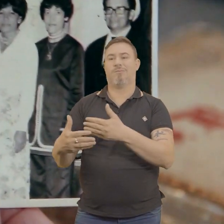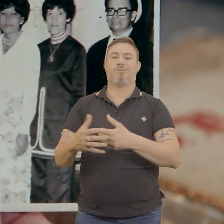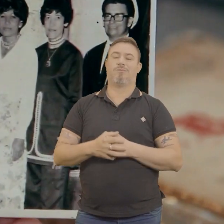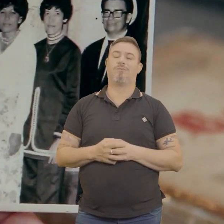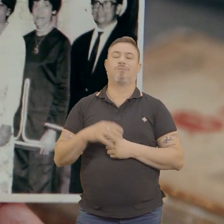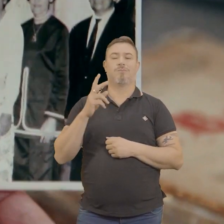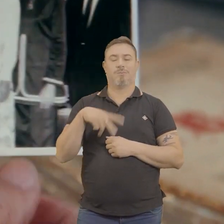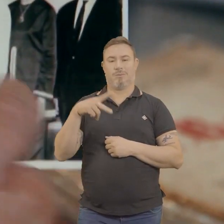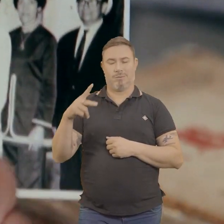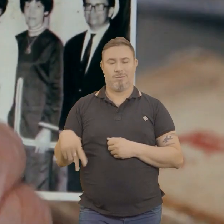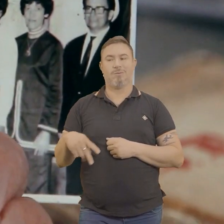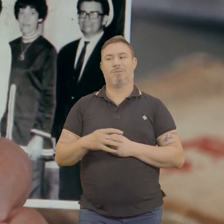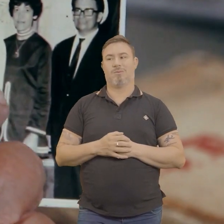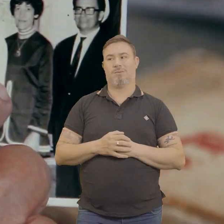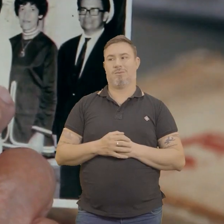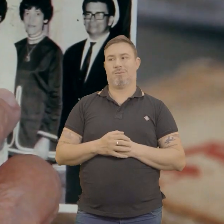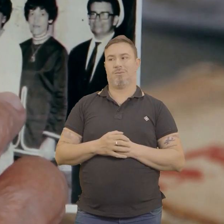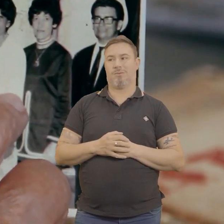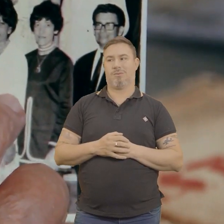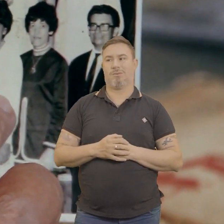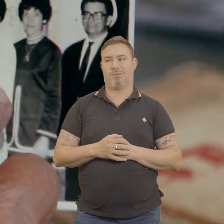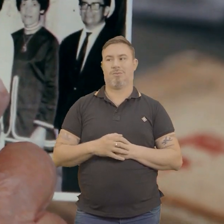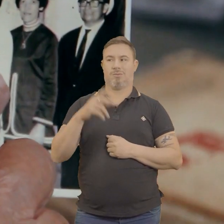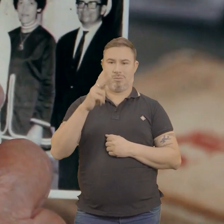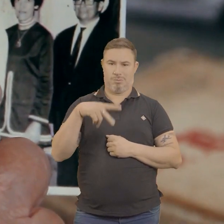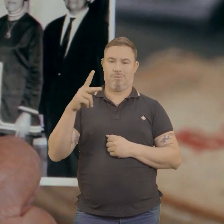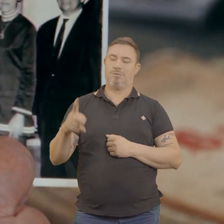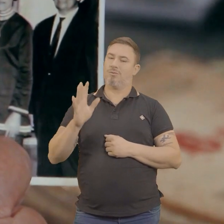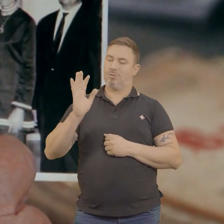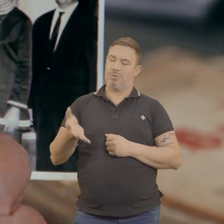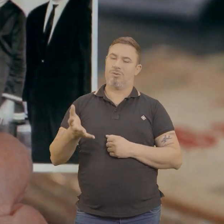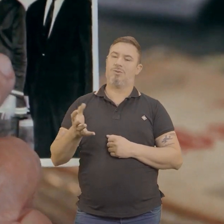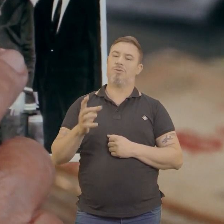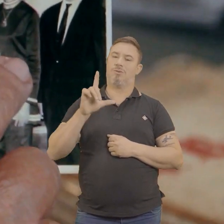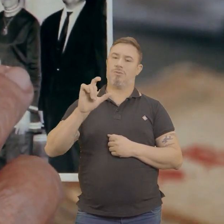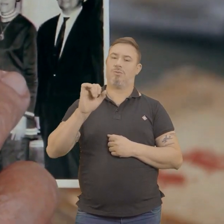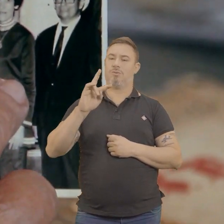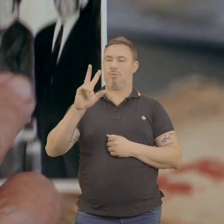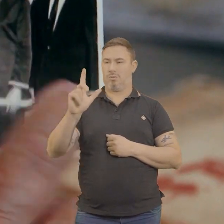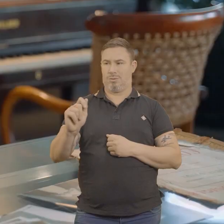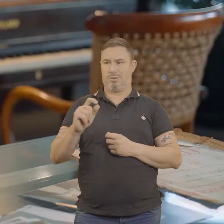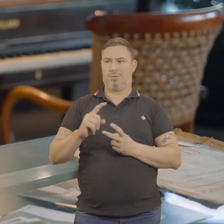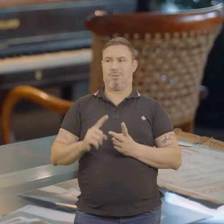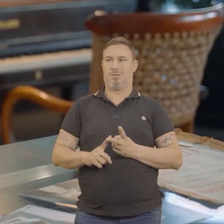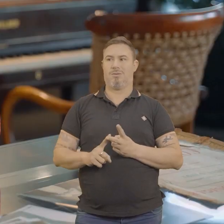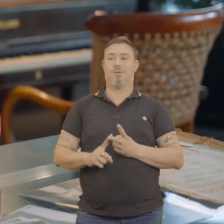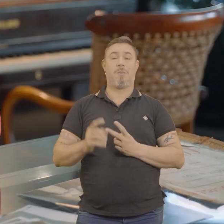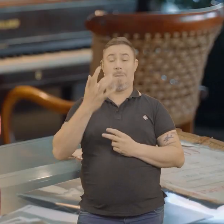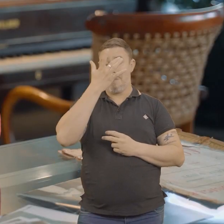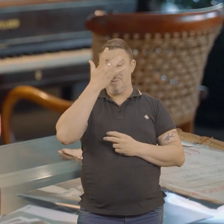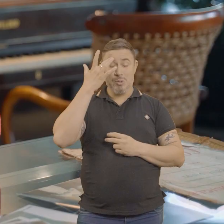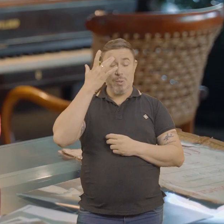de professores do conservatório, e os professores também já falecidos, Luísa de Teodoro Vieira, que foi uma